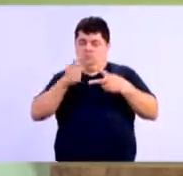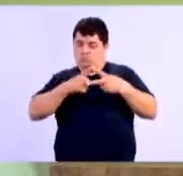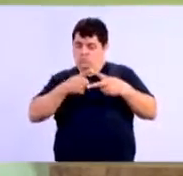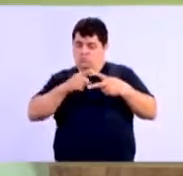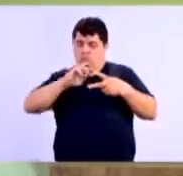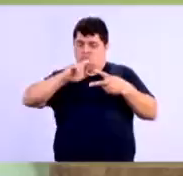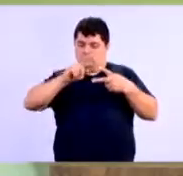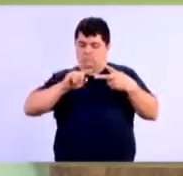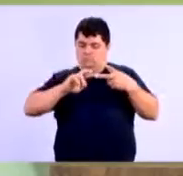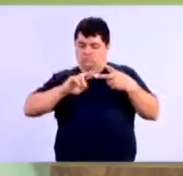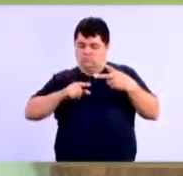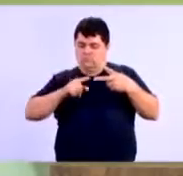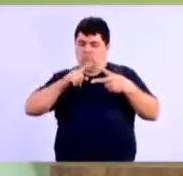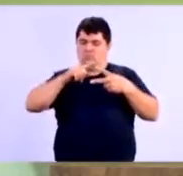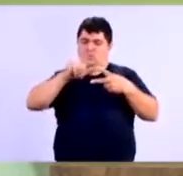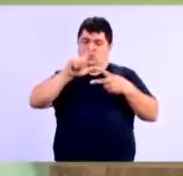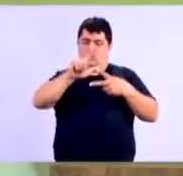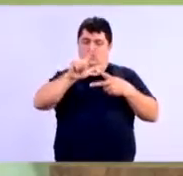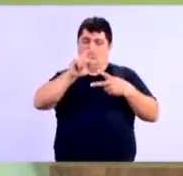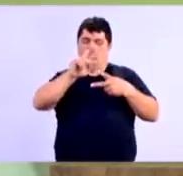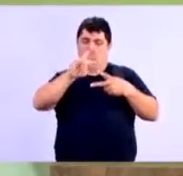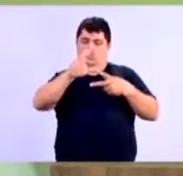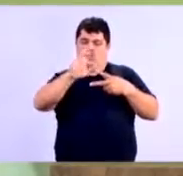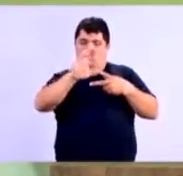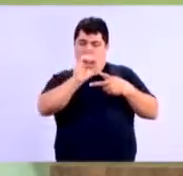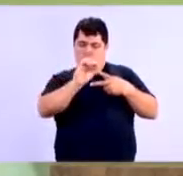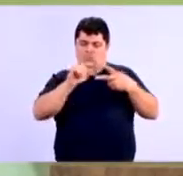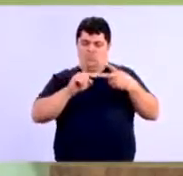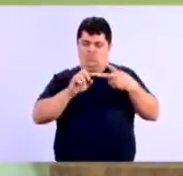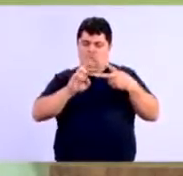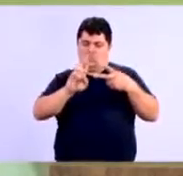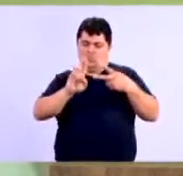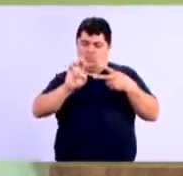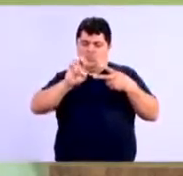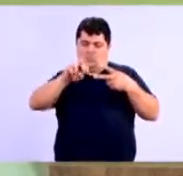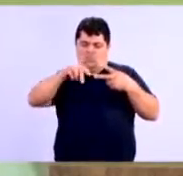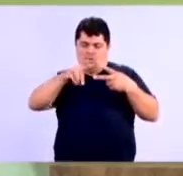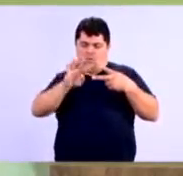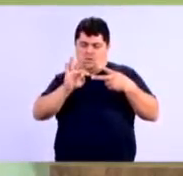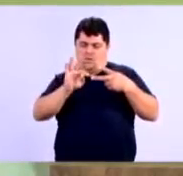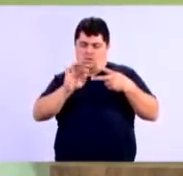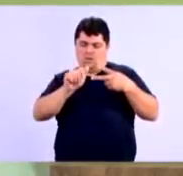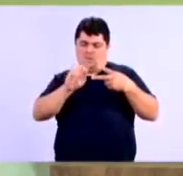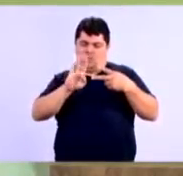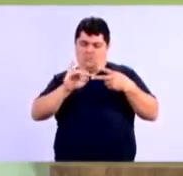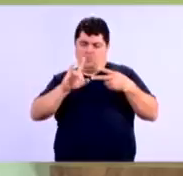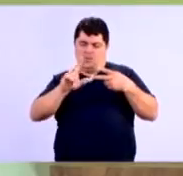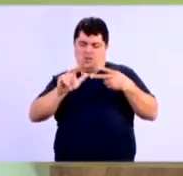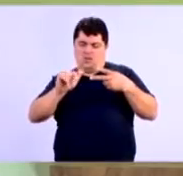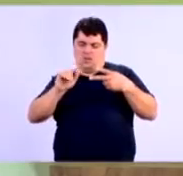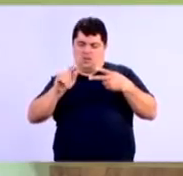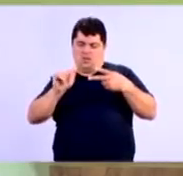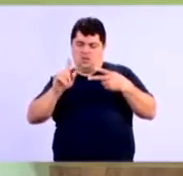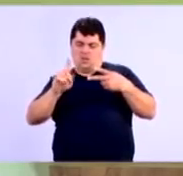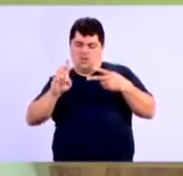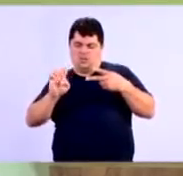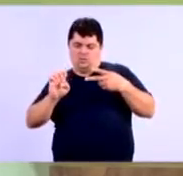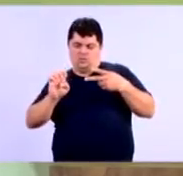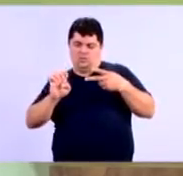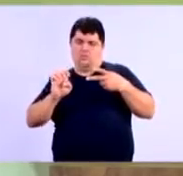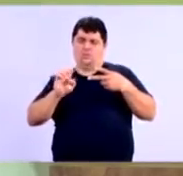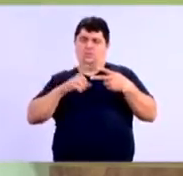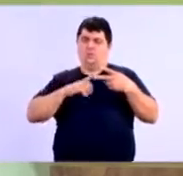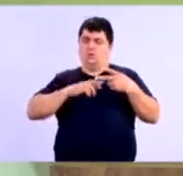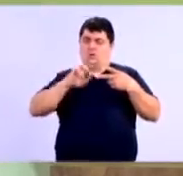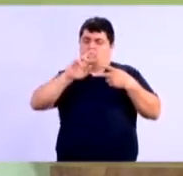são distintos. Você vai ver que anda ali juntinho, mas que são coisas distintas. Algo interessante colocar aqui, que apesar de serem